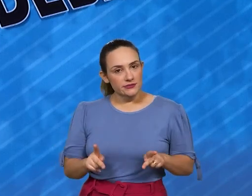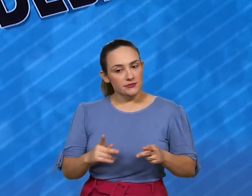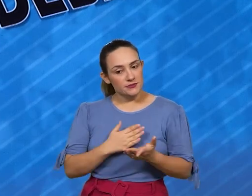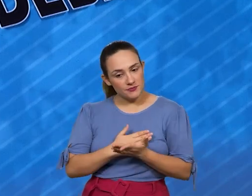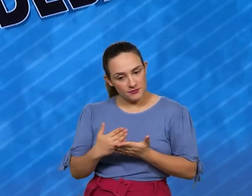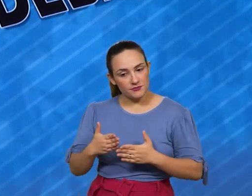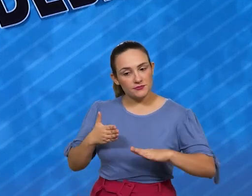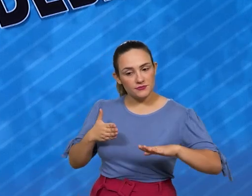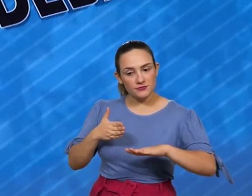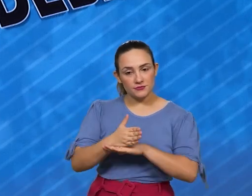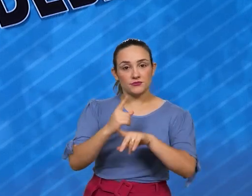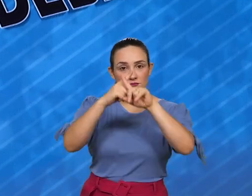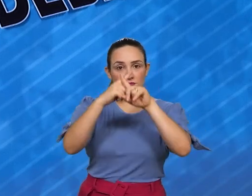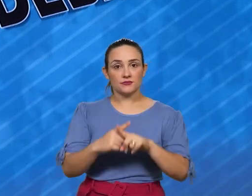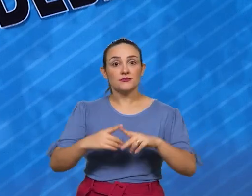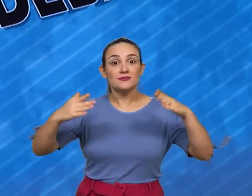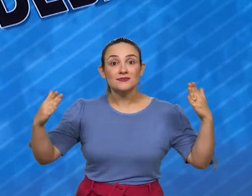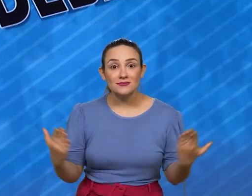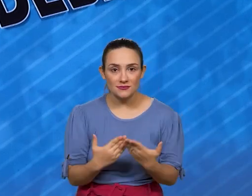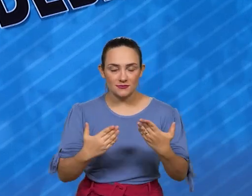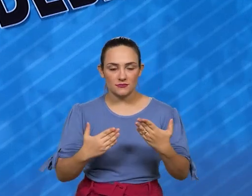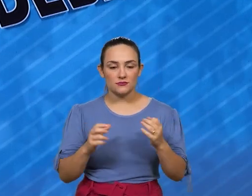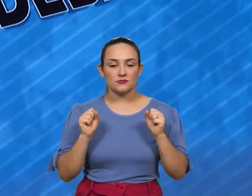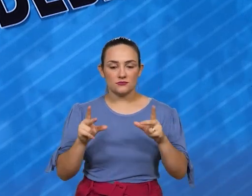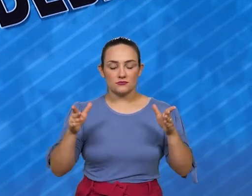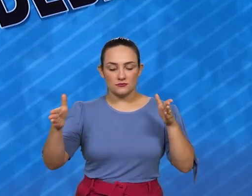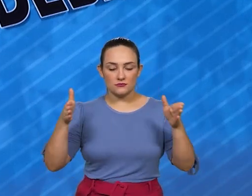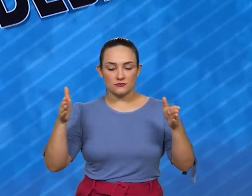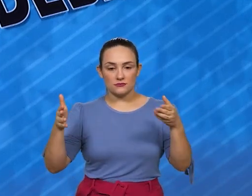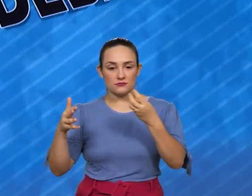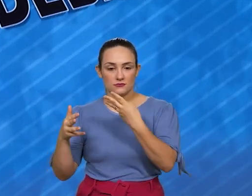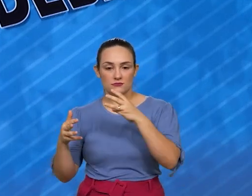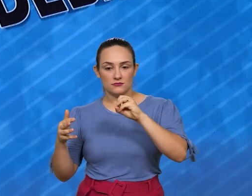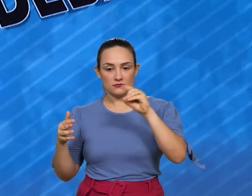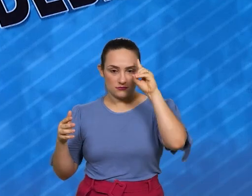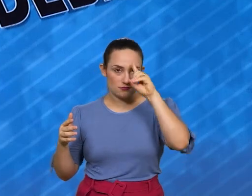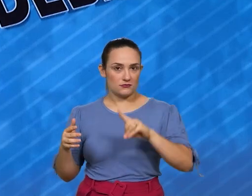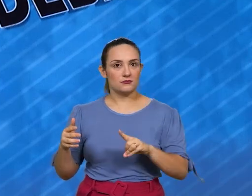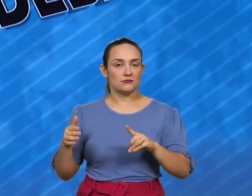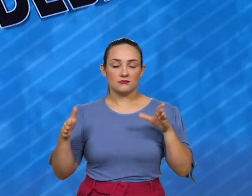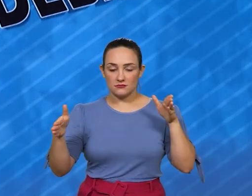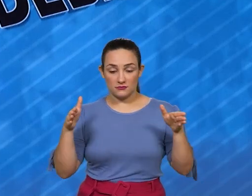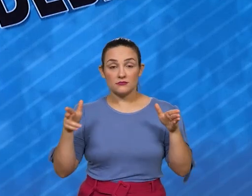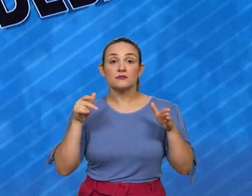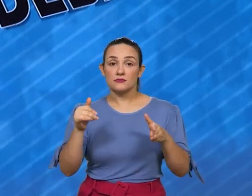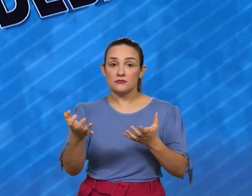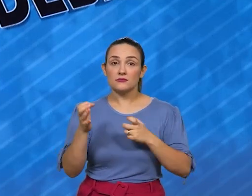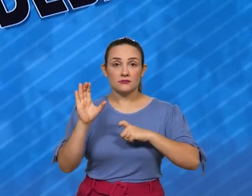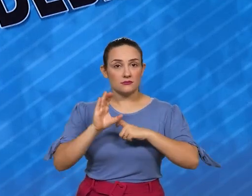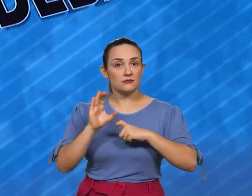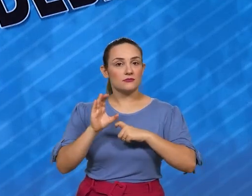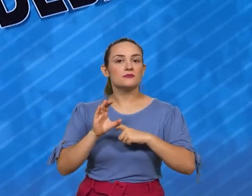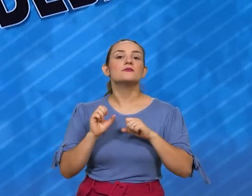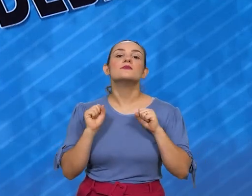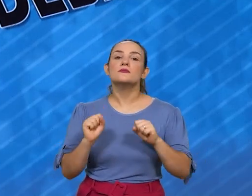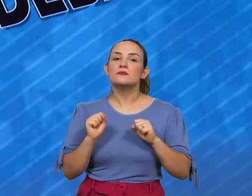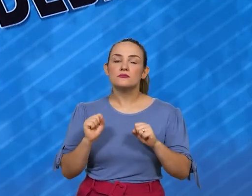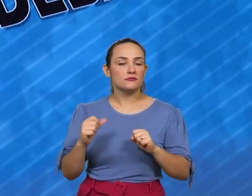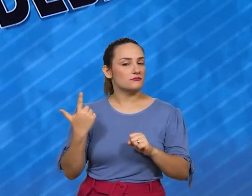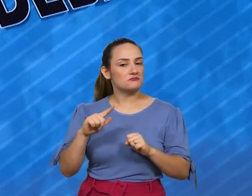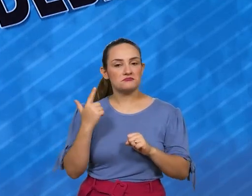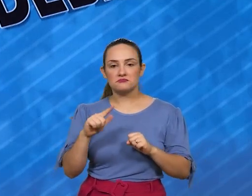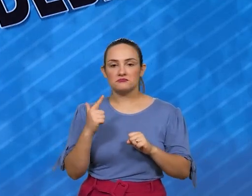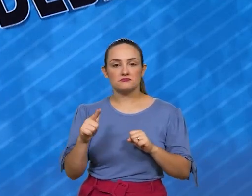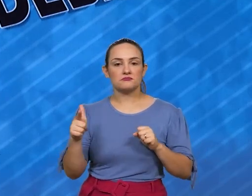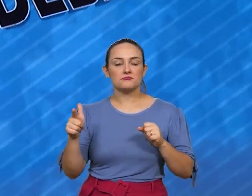servidor público que tomou posse num concurso, nesses 30 primeiros dias que ele tomou posse, se ele optar pela CACEMES,